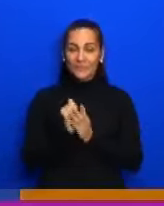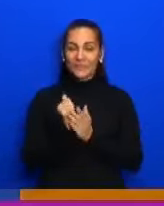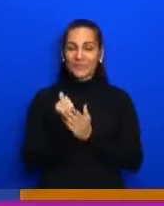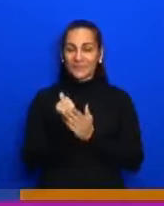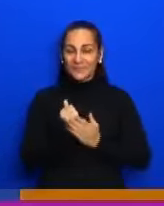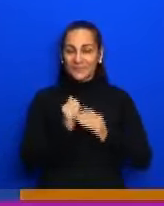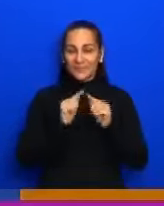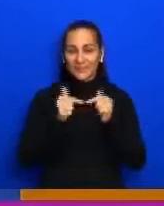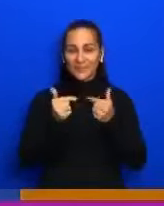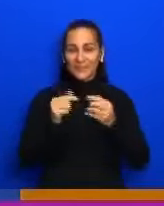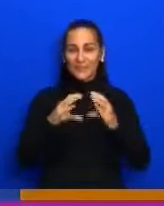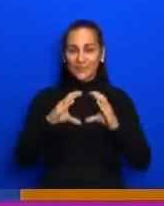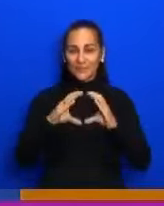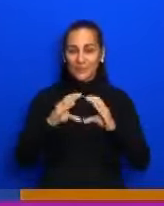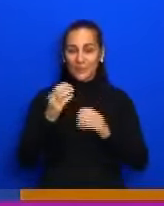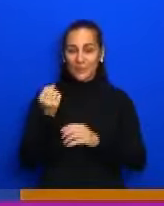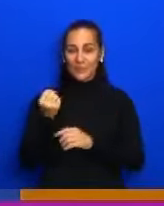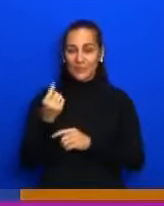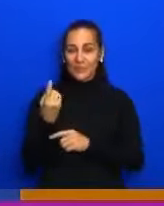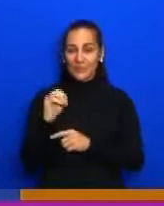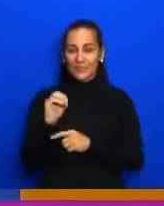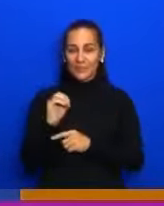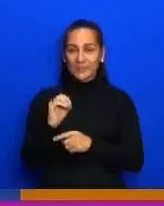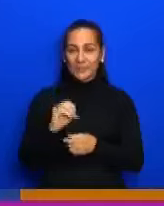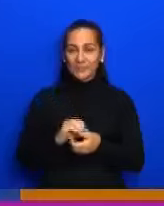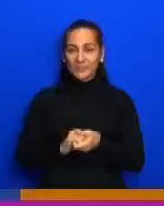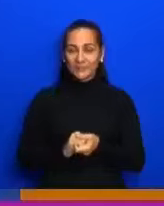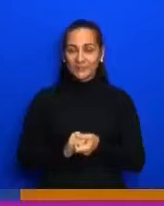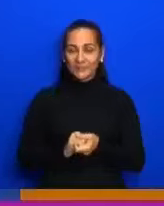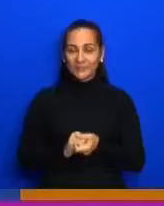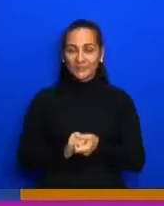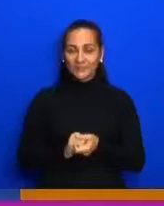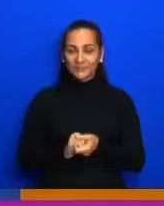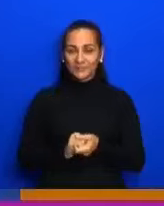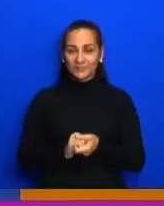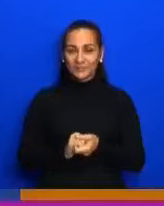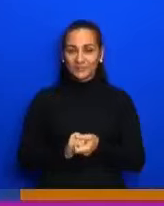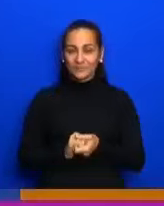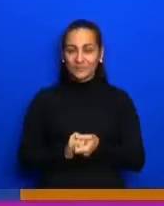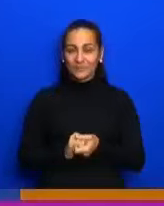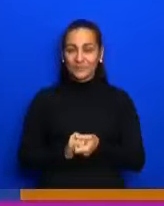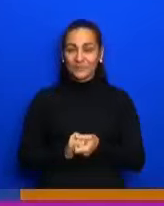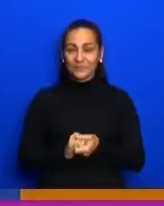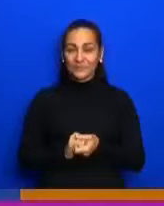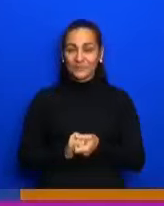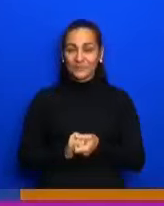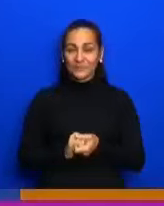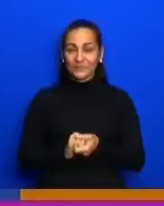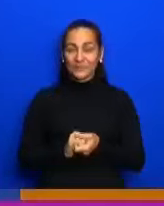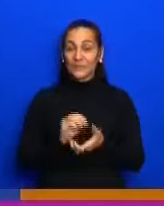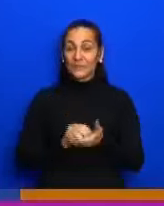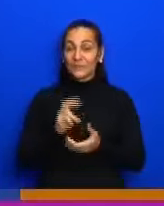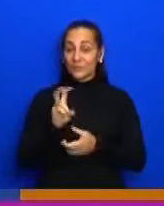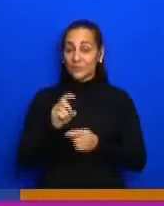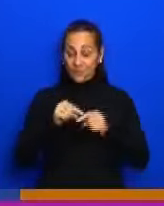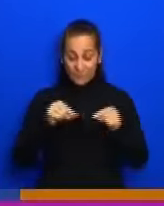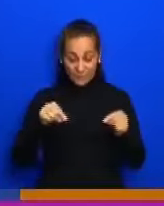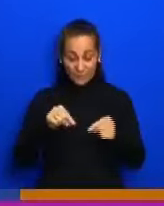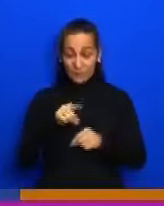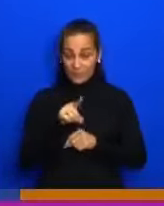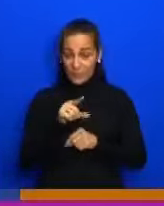Vem sorte. Bola branca, número 10. Branca, 10. A décima dezena sorteada. Faltam 5.